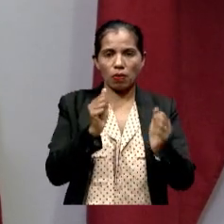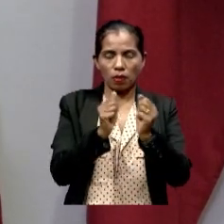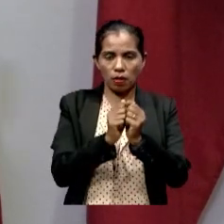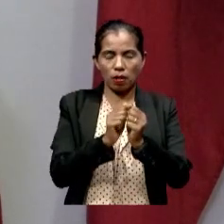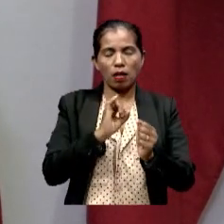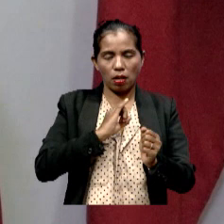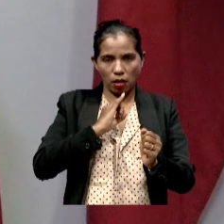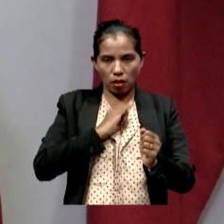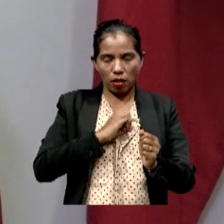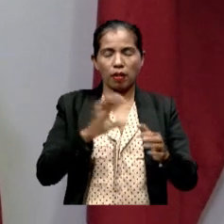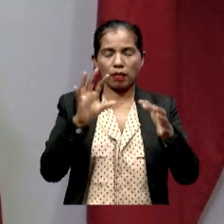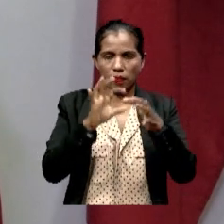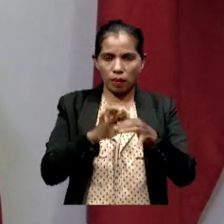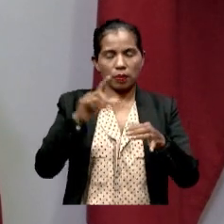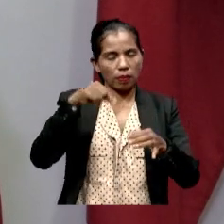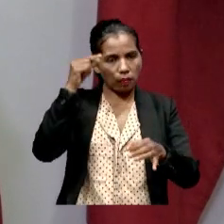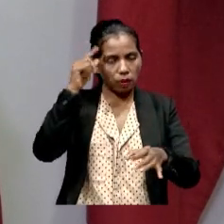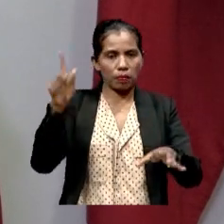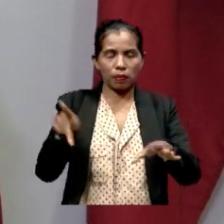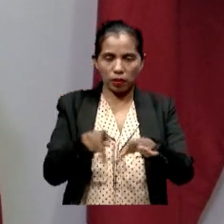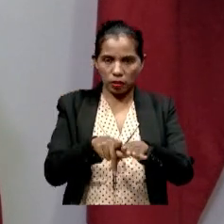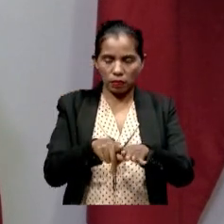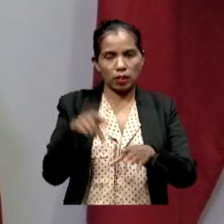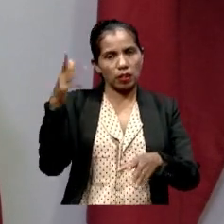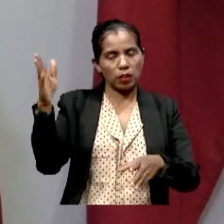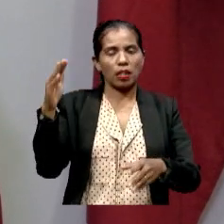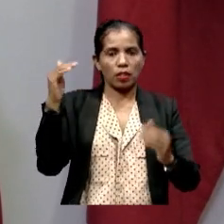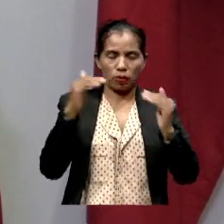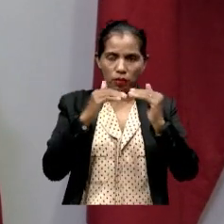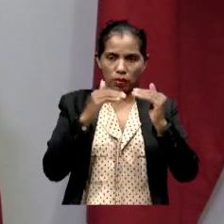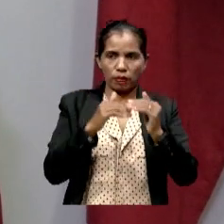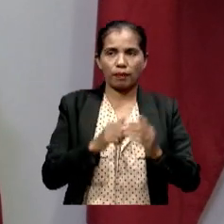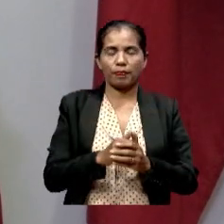membro do governo, mas participa e encontro, né?